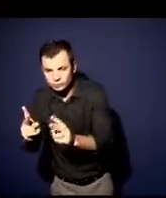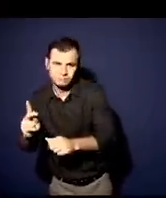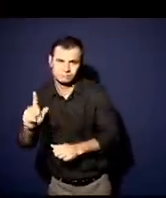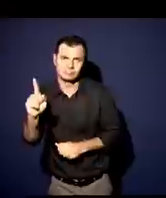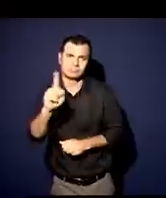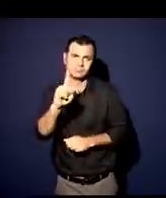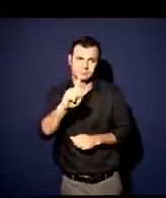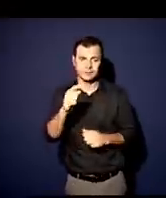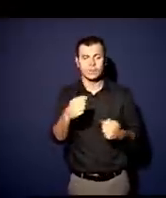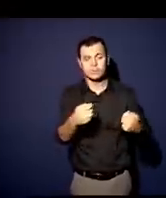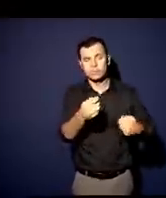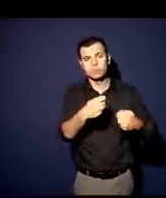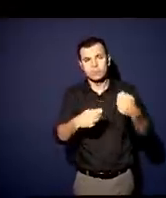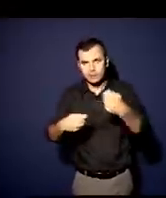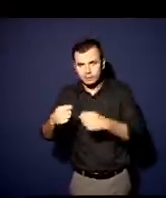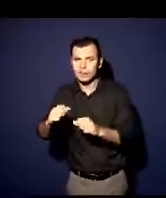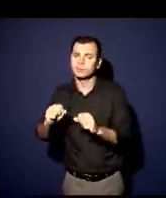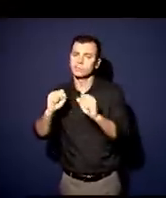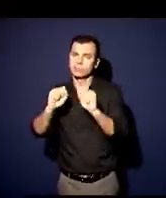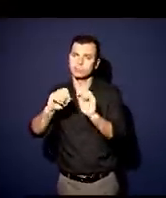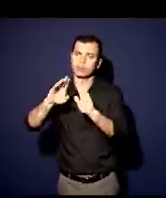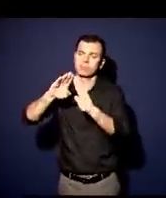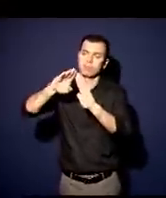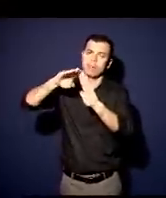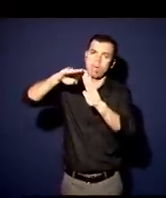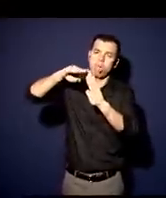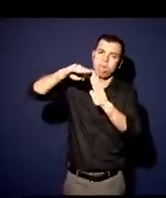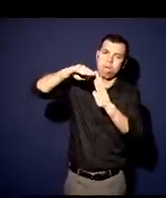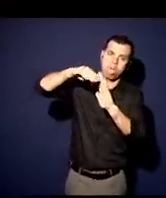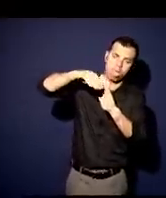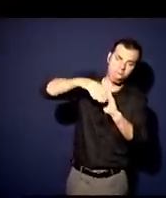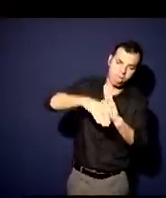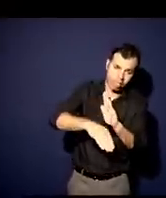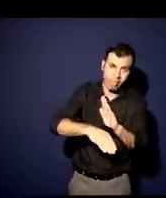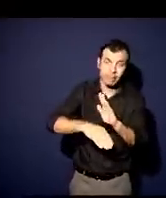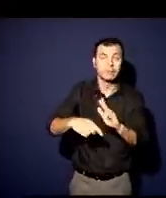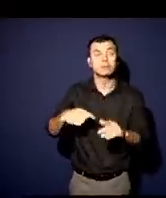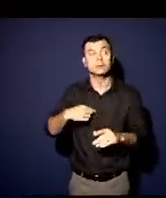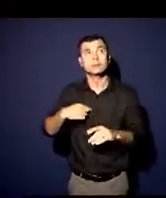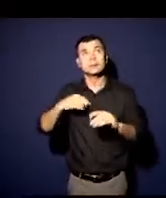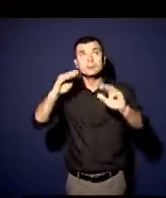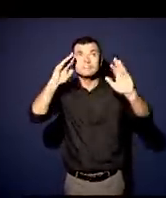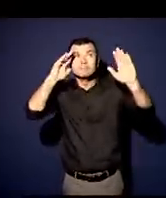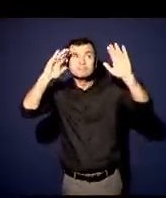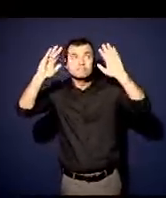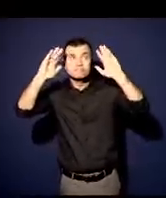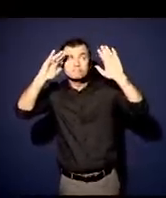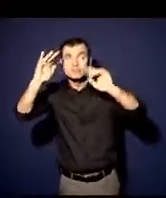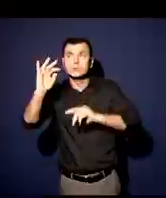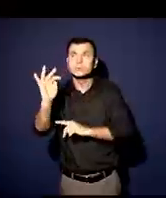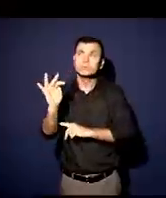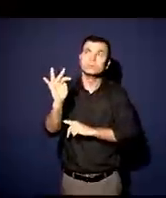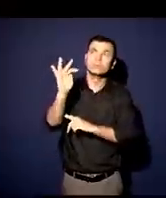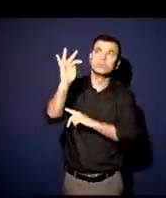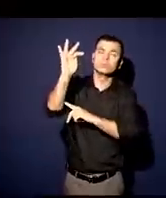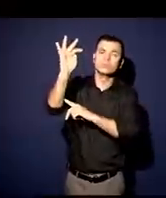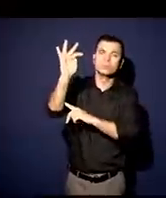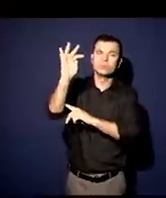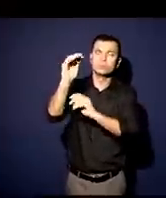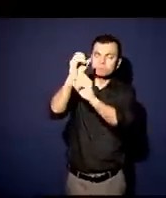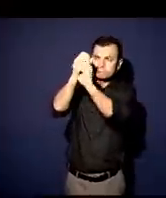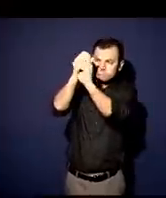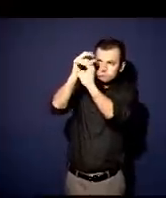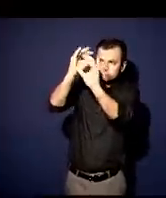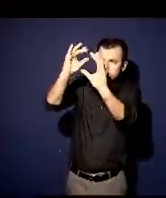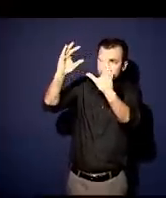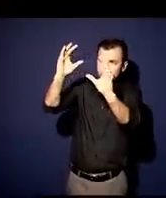mercado vai tender a cair. Eu, quando olho para o futuro, para tentar interpretar o que vai vencer, se